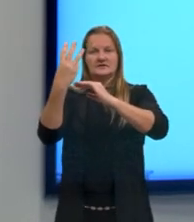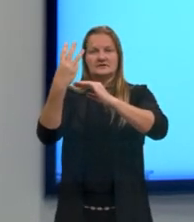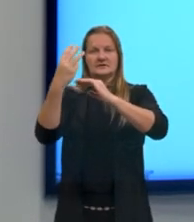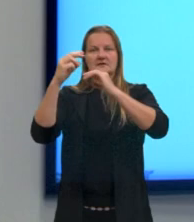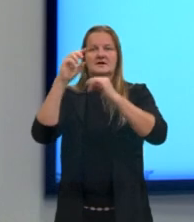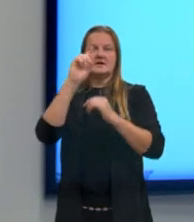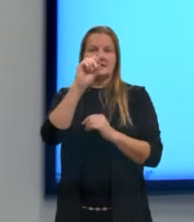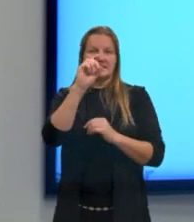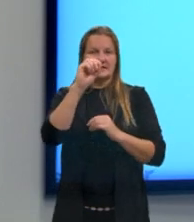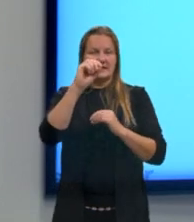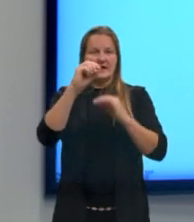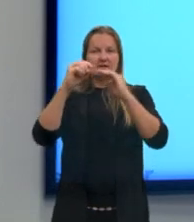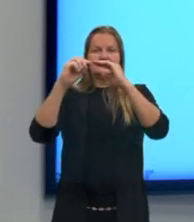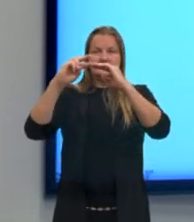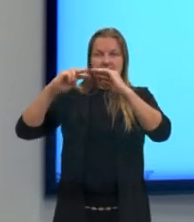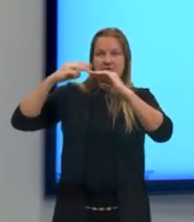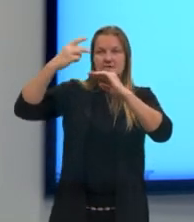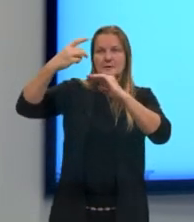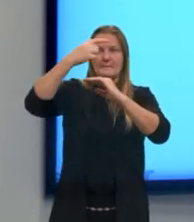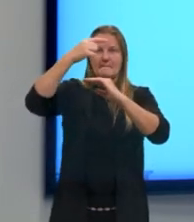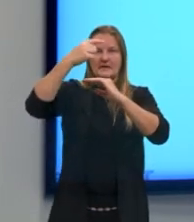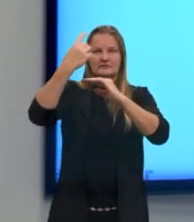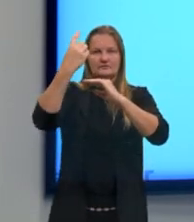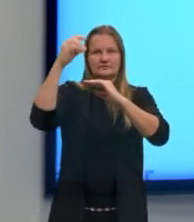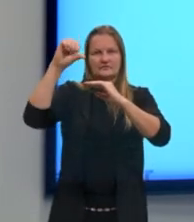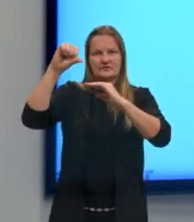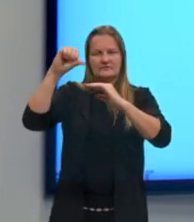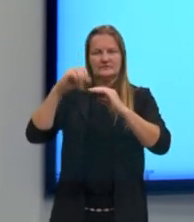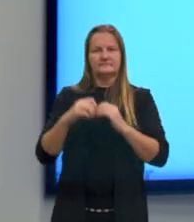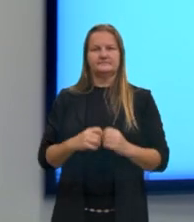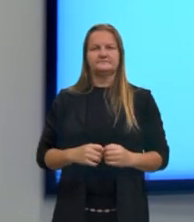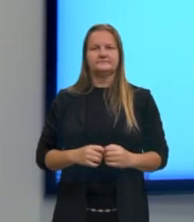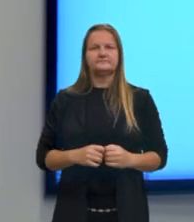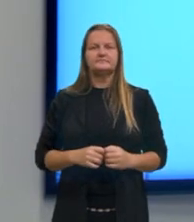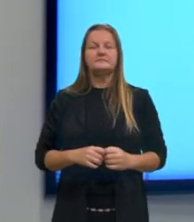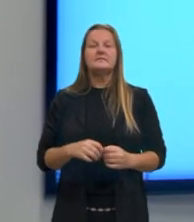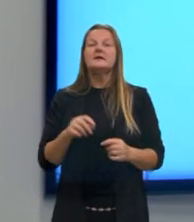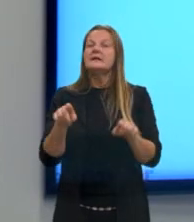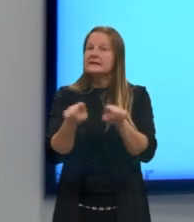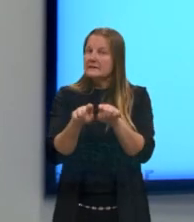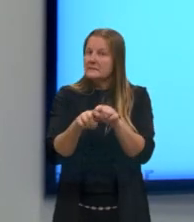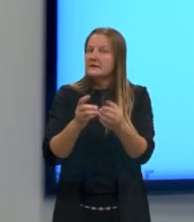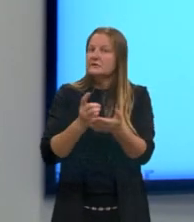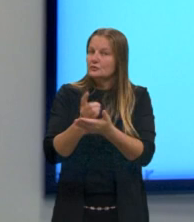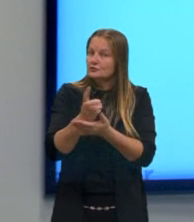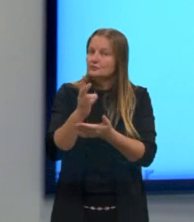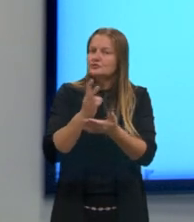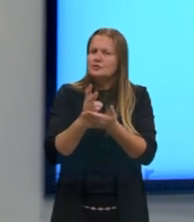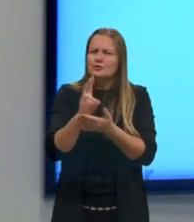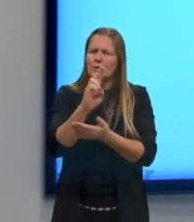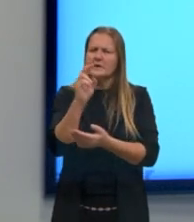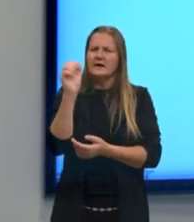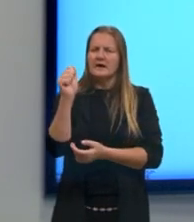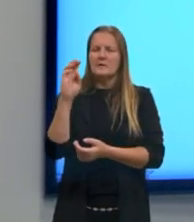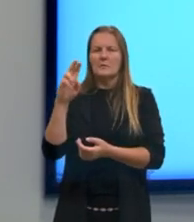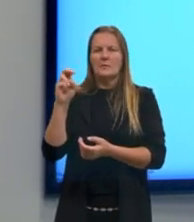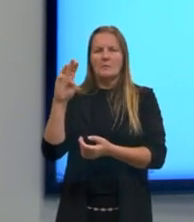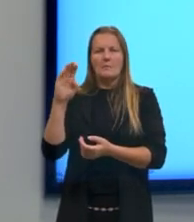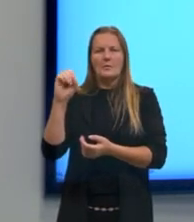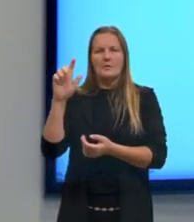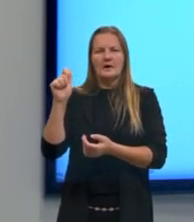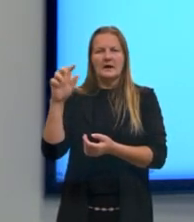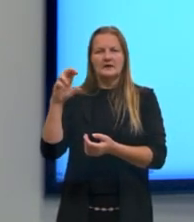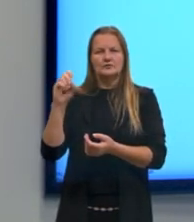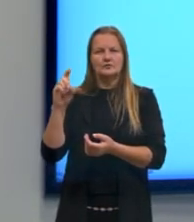cima é 10 elevado a menos 19 tá outro detalhe né A constante de avogadro ele ele é um número